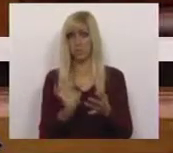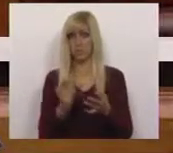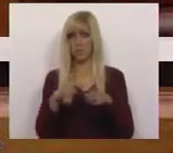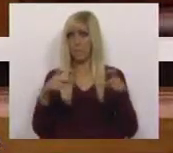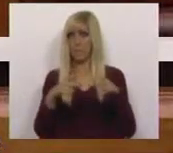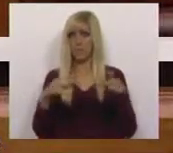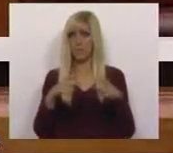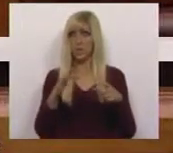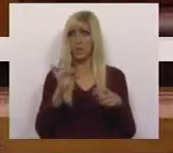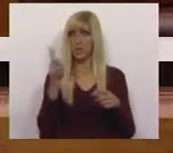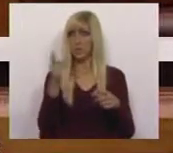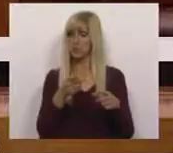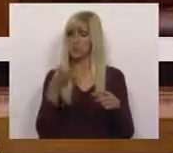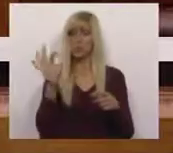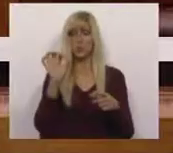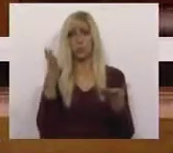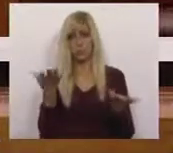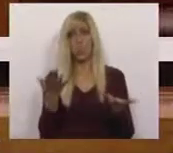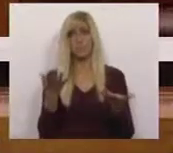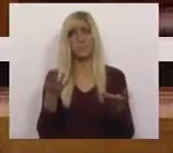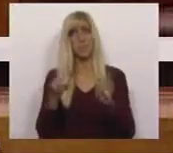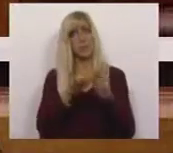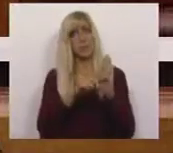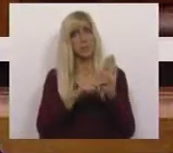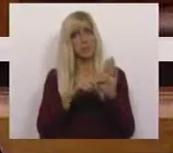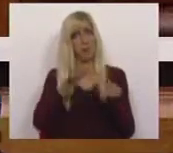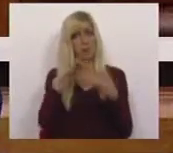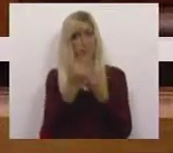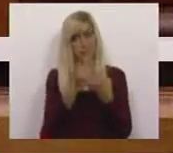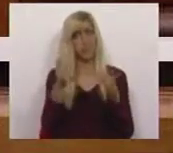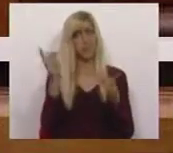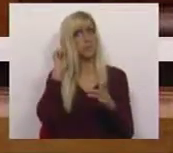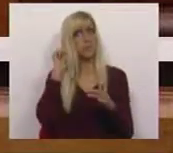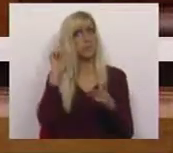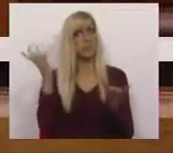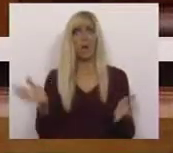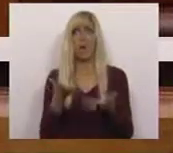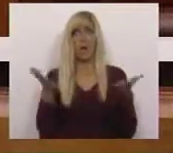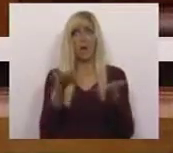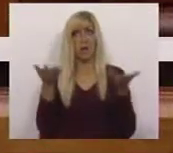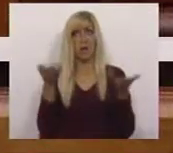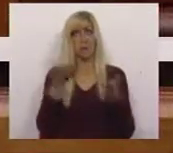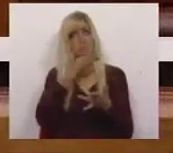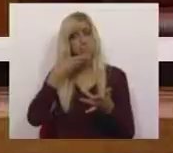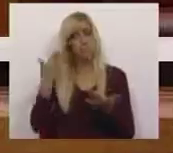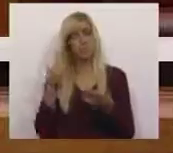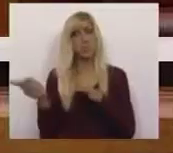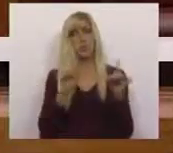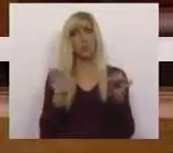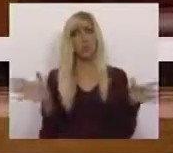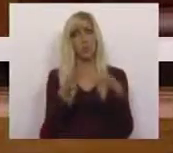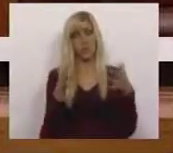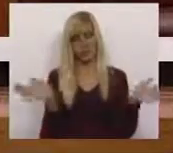PASSE 418. É uma medida que tem também implicações ambientais relevantes por via do fomento da utilização do transporte